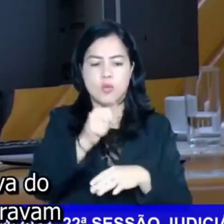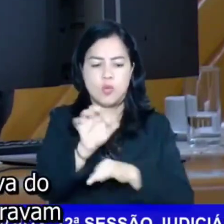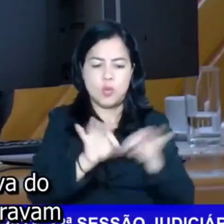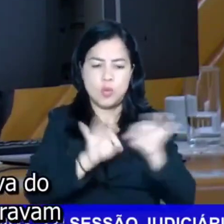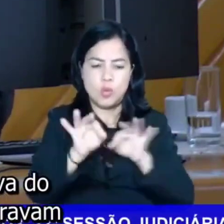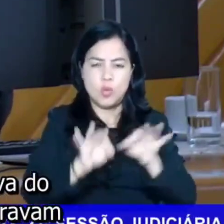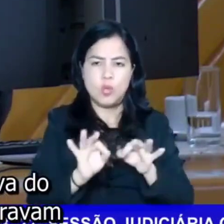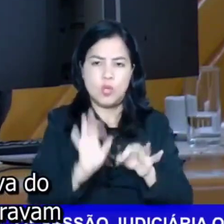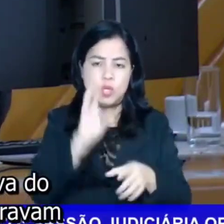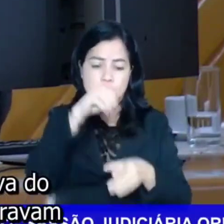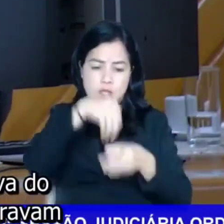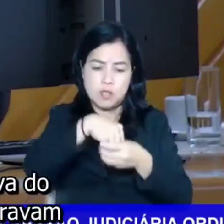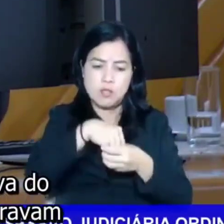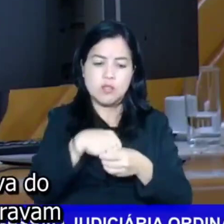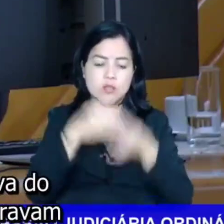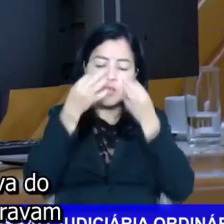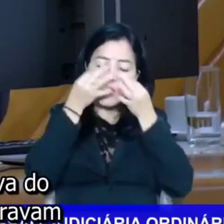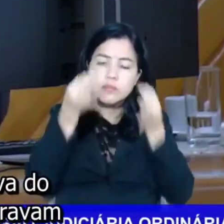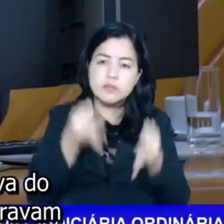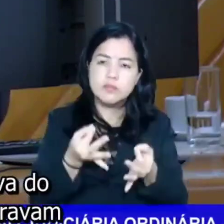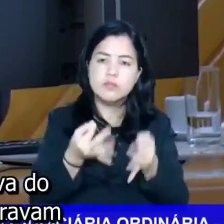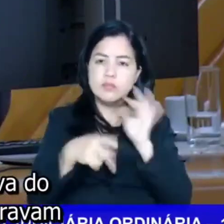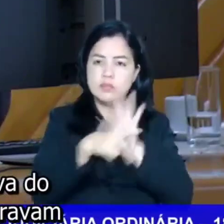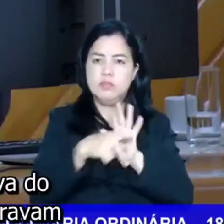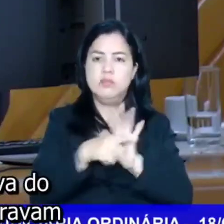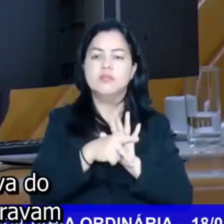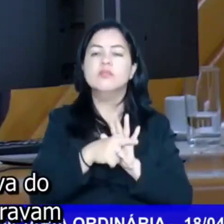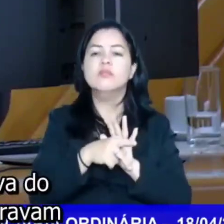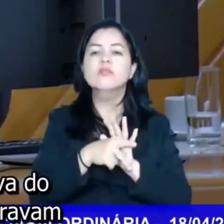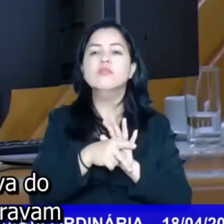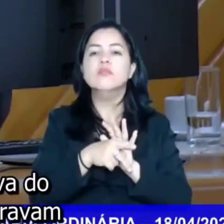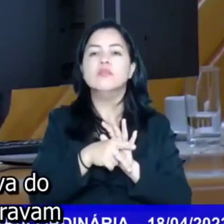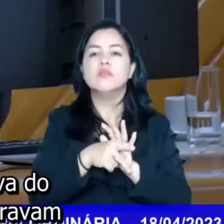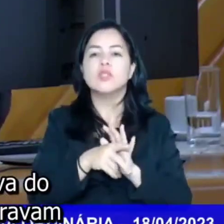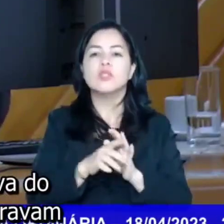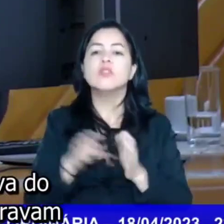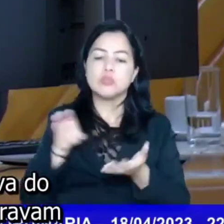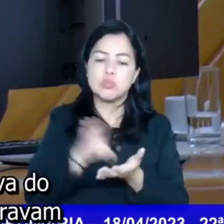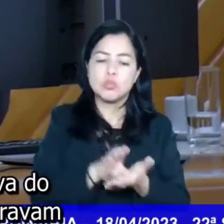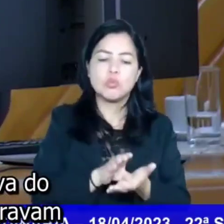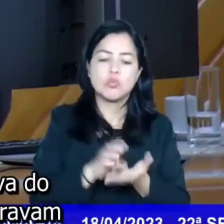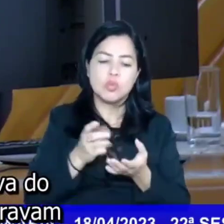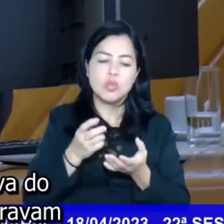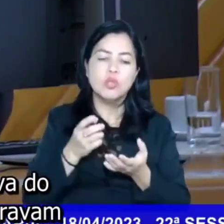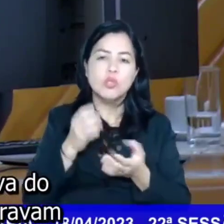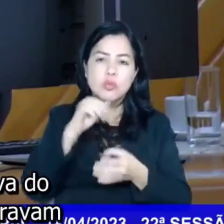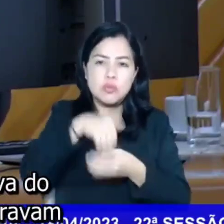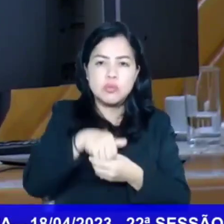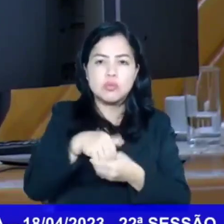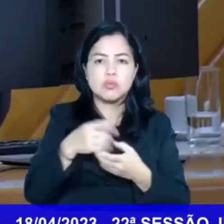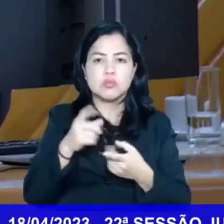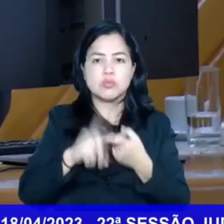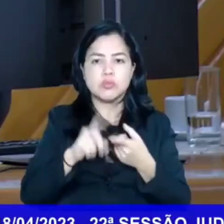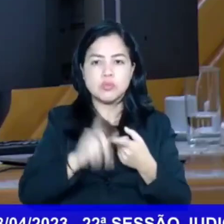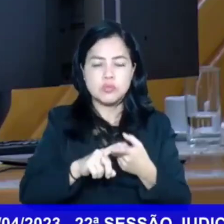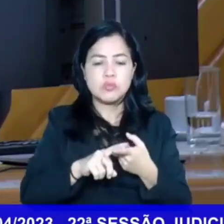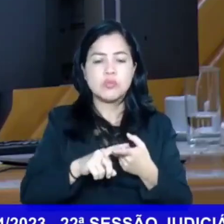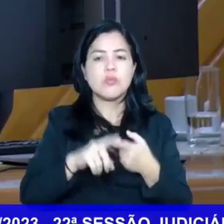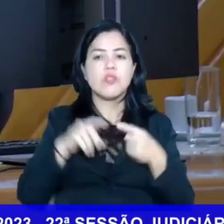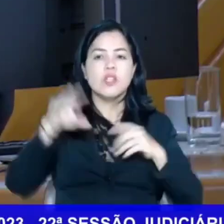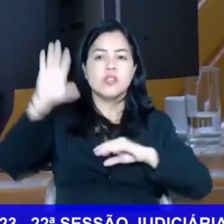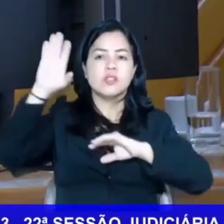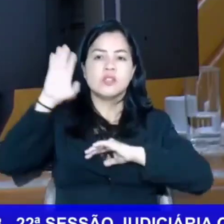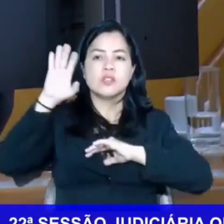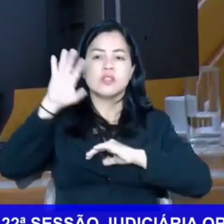alocação, dentro da sua perspectiva, da verba eleitoral aos candidatos que integravam a